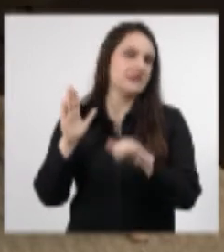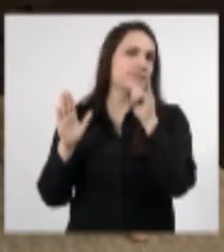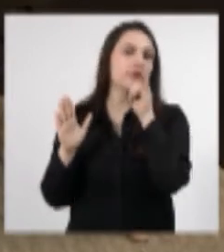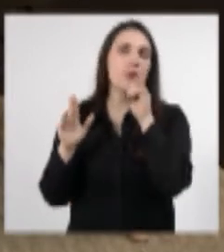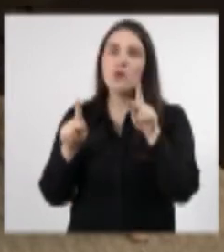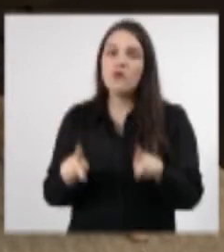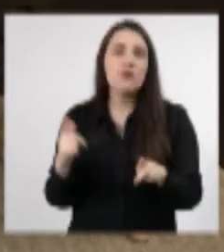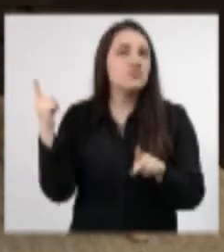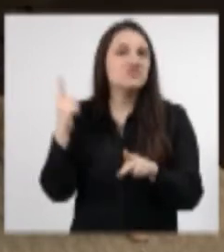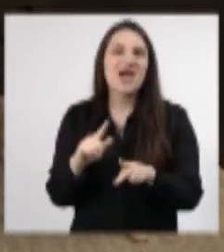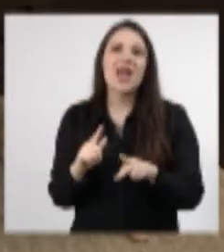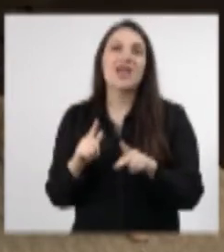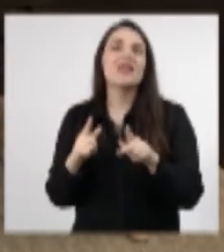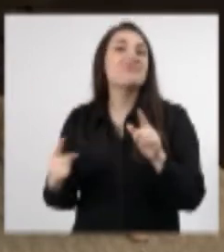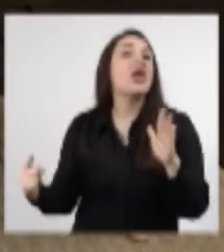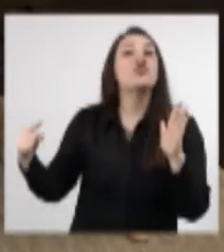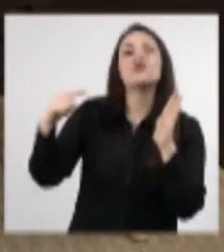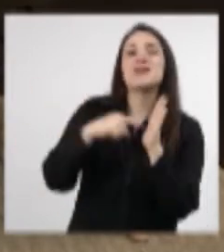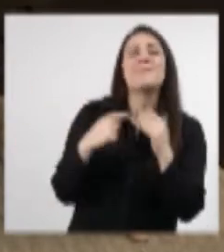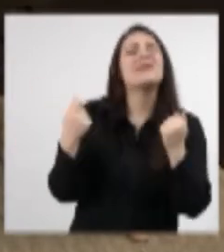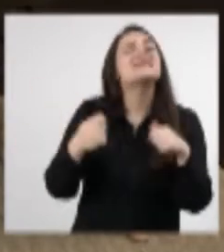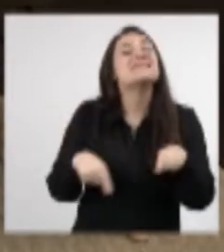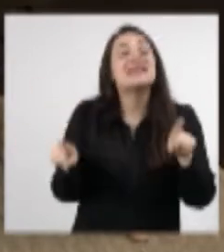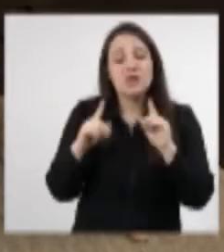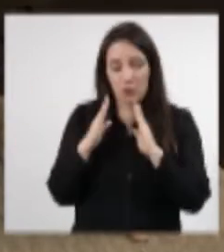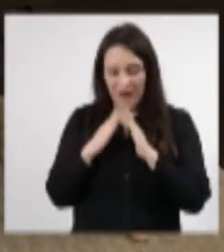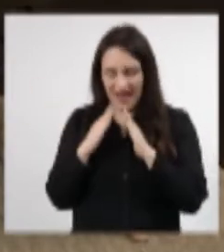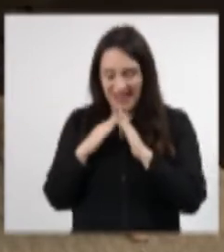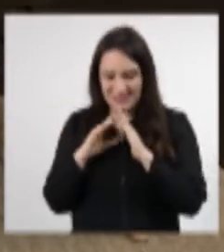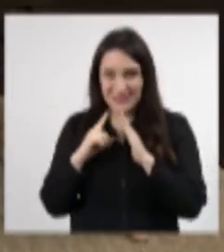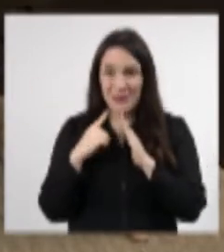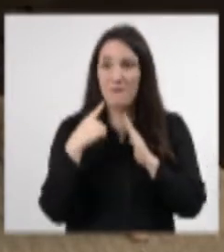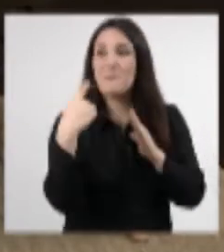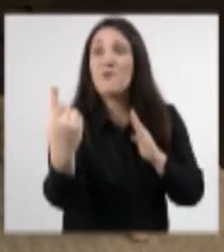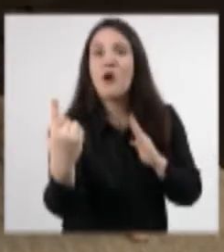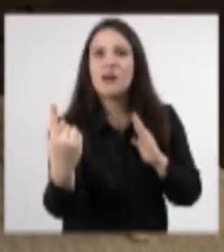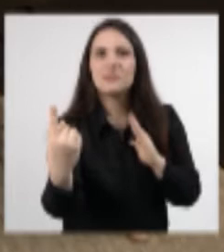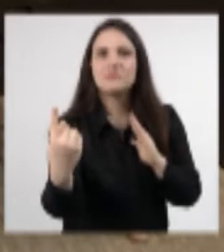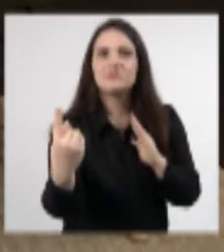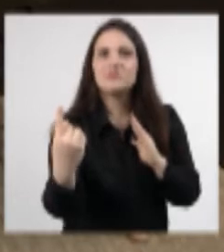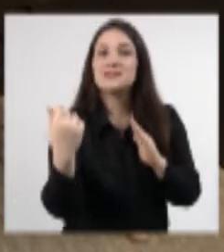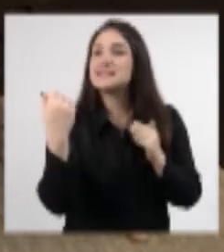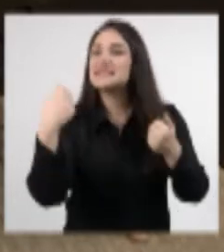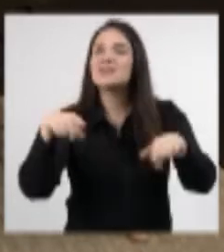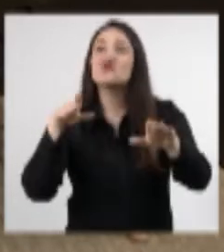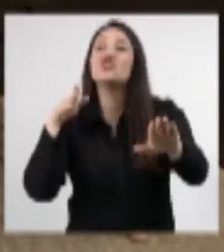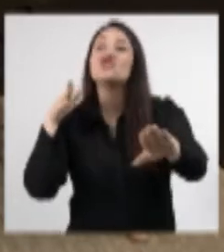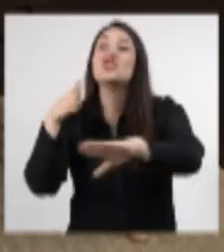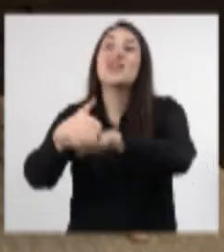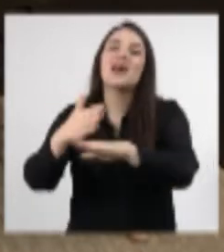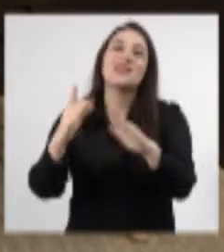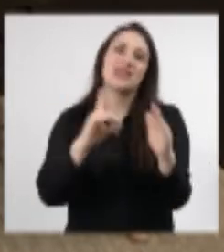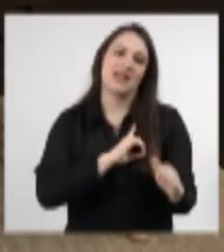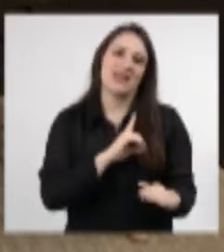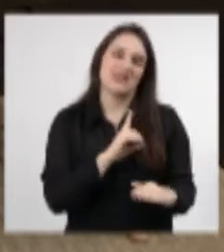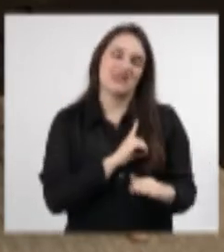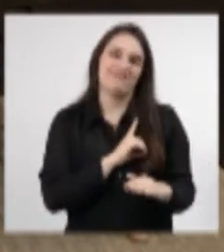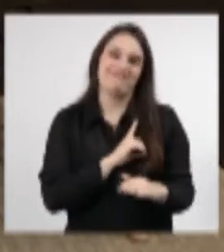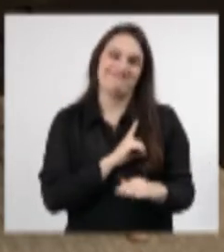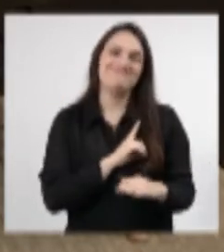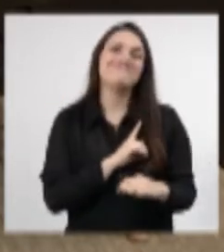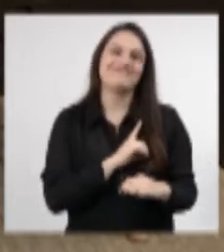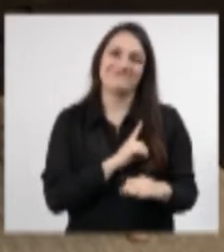o acesso à população sem que ela tenha que ir necessariamente à delegacia e ao mesmo tempo,